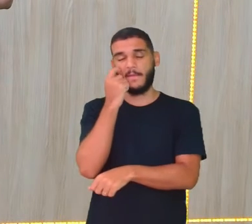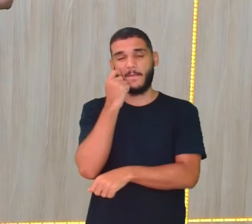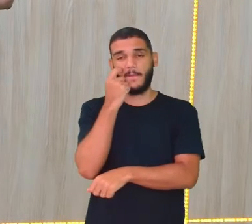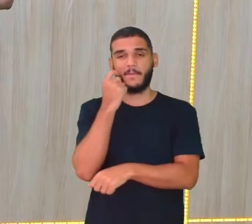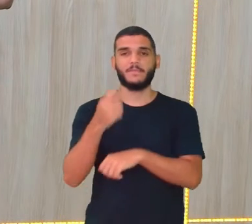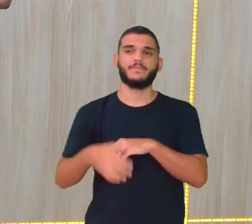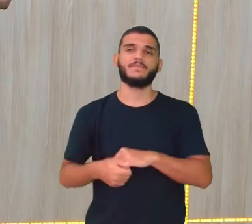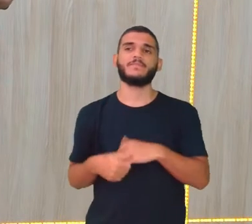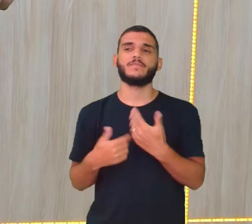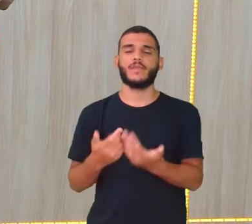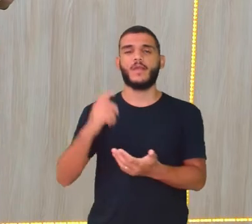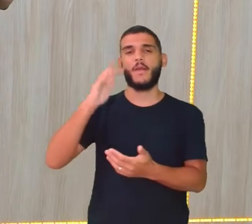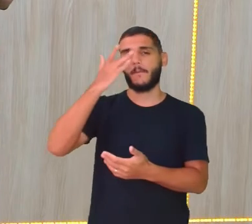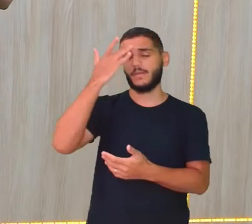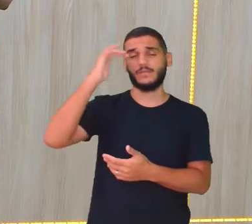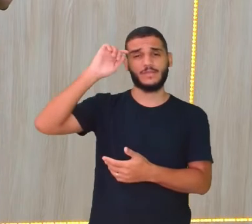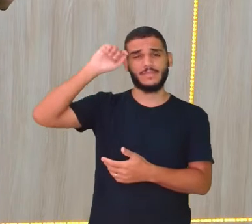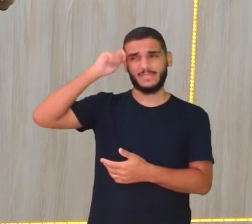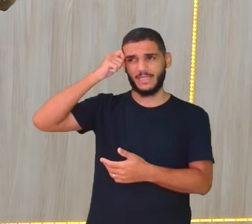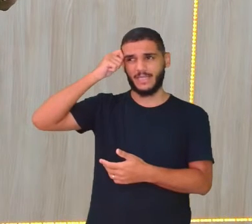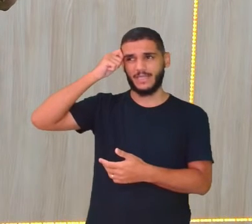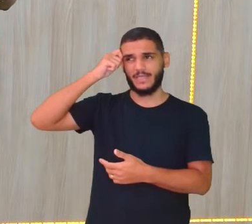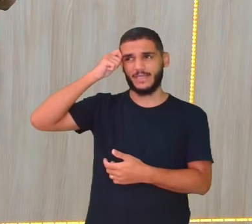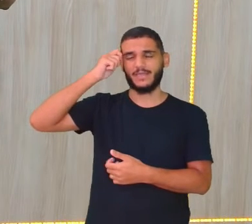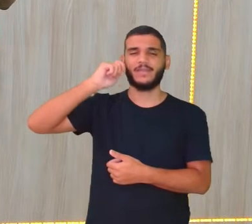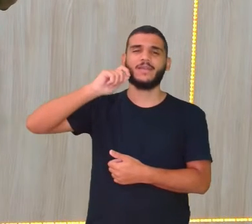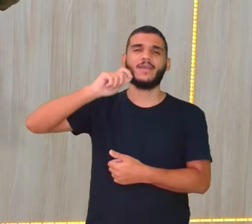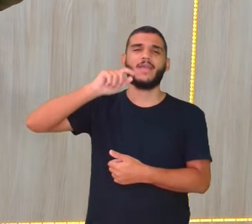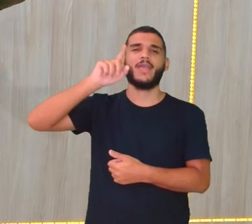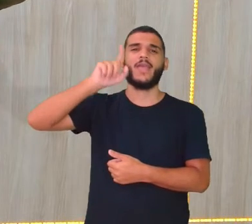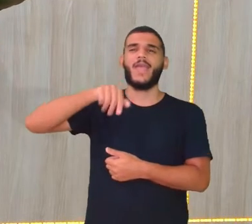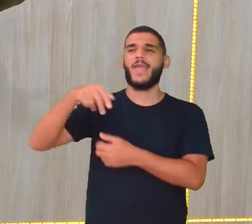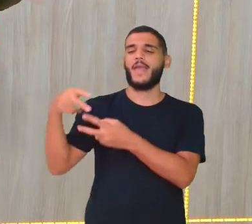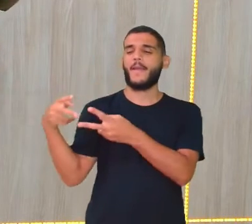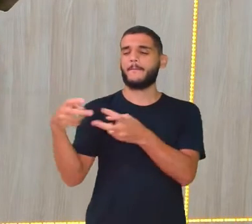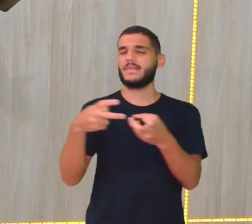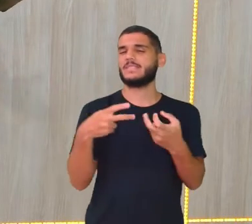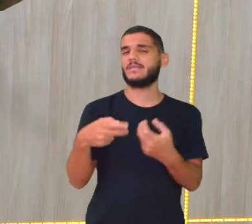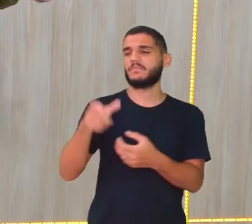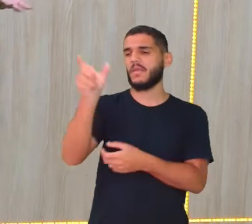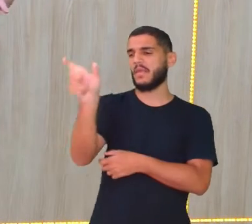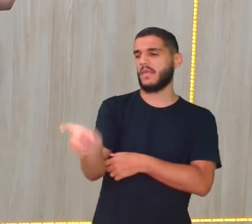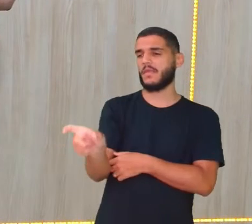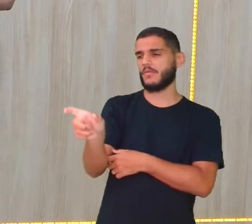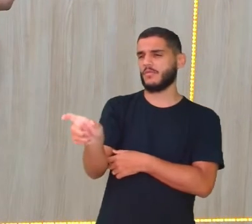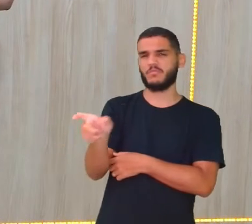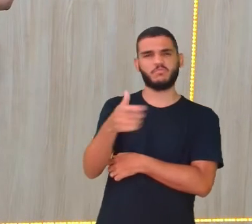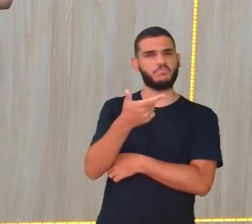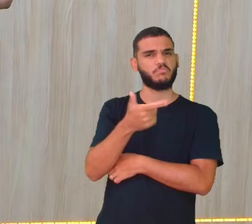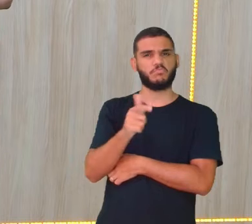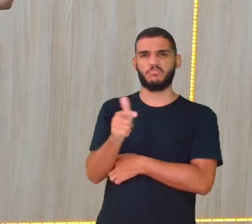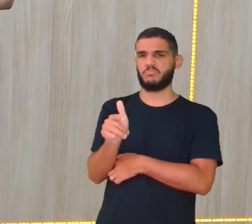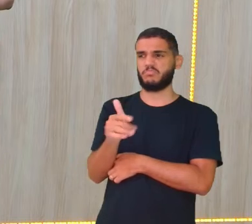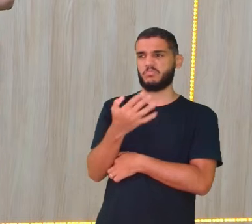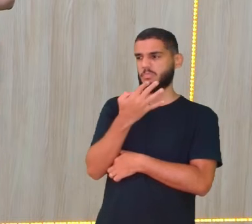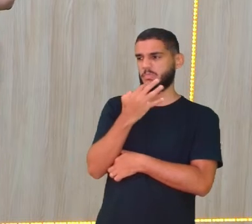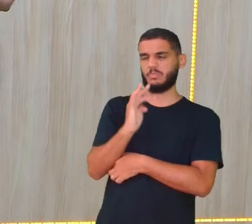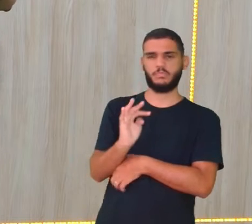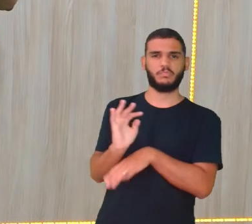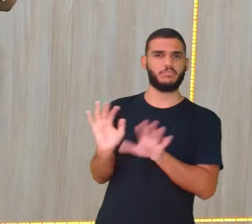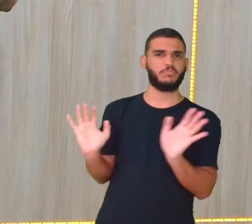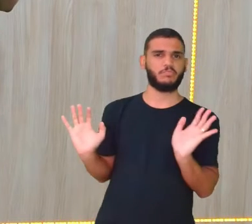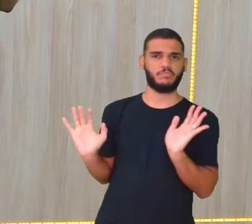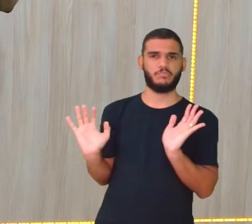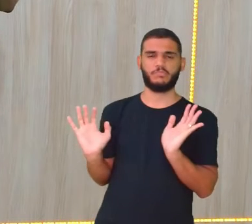aí, os negros, eles não eram percebidos, né, como pessoas, não é, professora? Então,